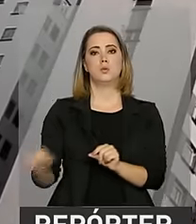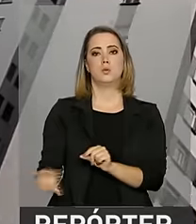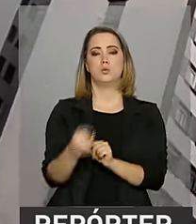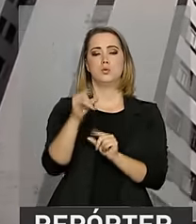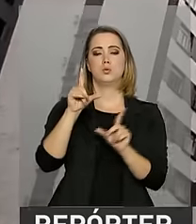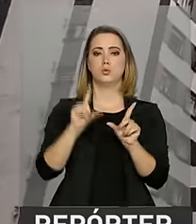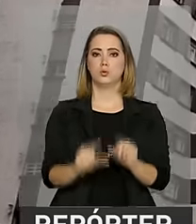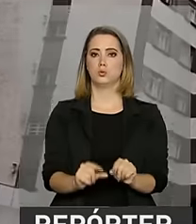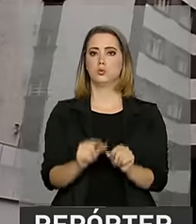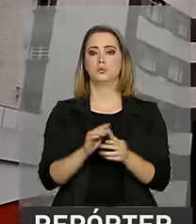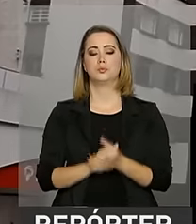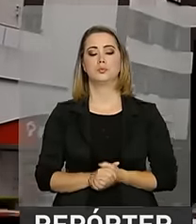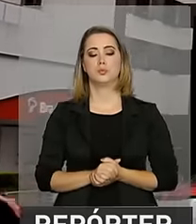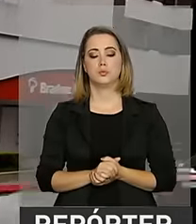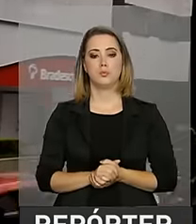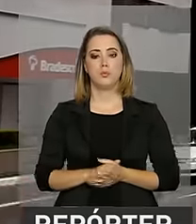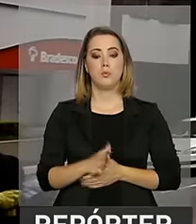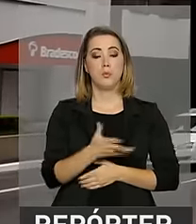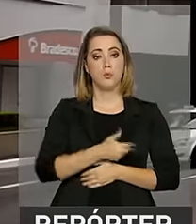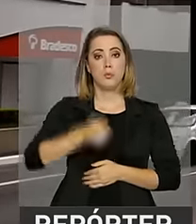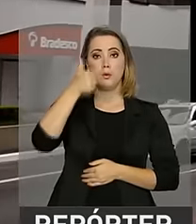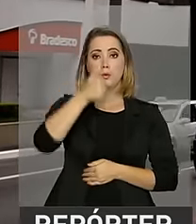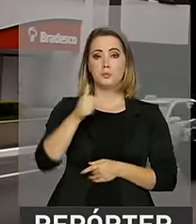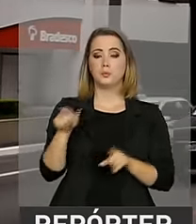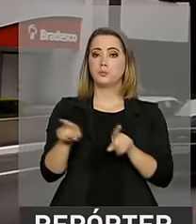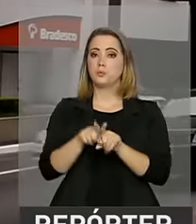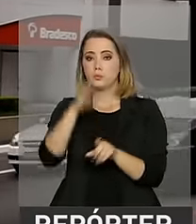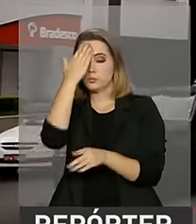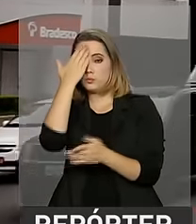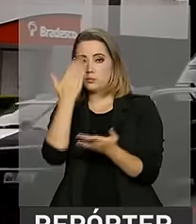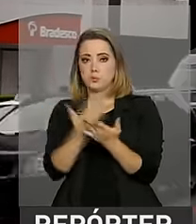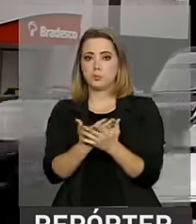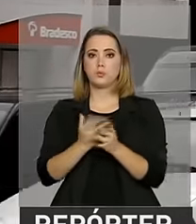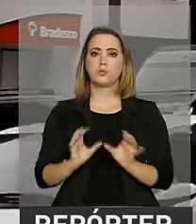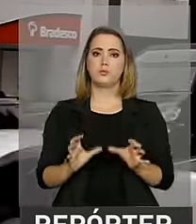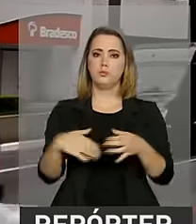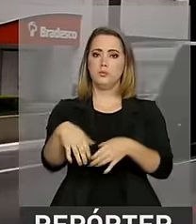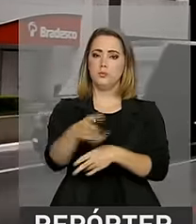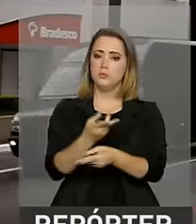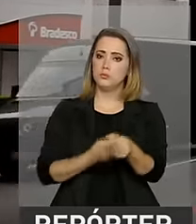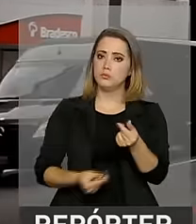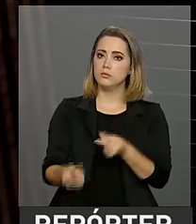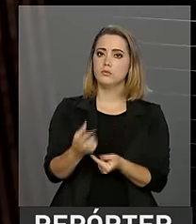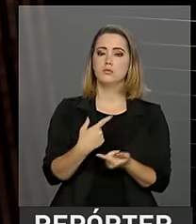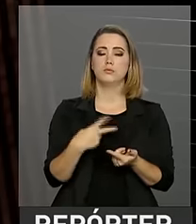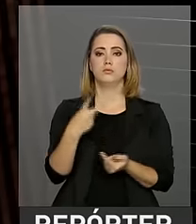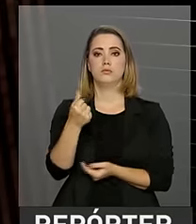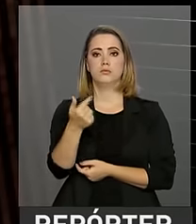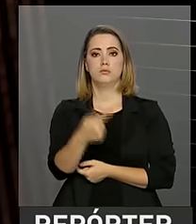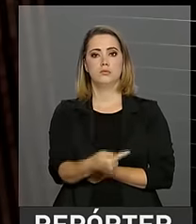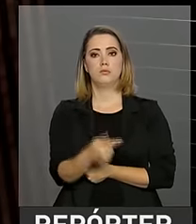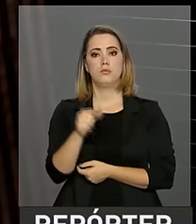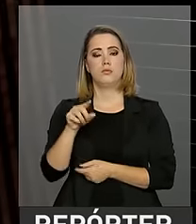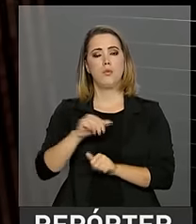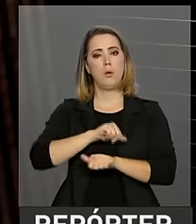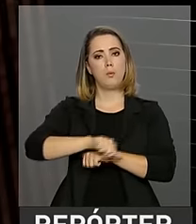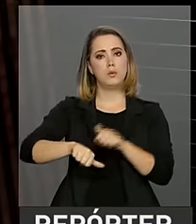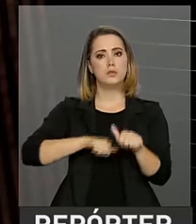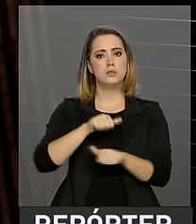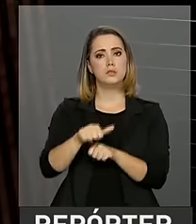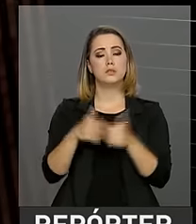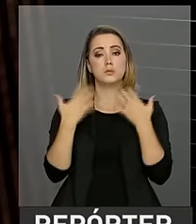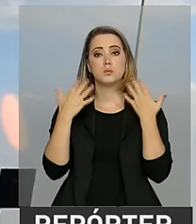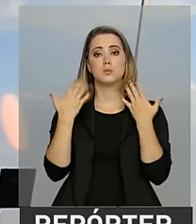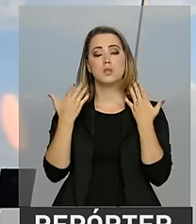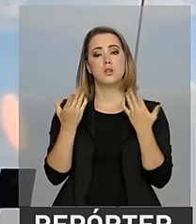juros mais otimista e confiante assim está o mercado financeiro para 2017 esta mudança de ânimo em relação a